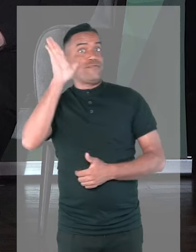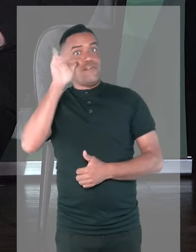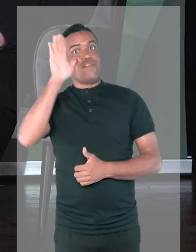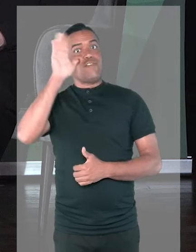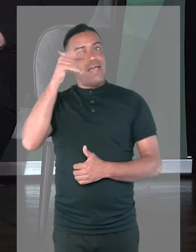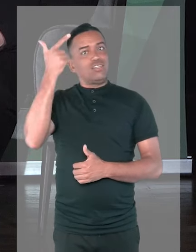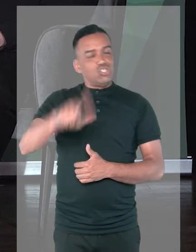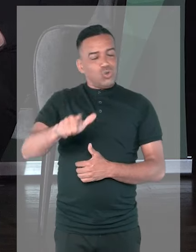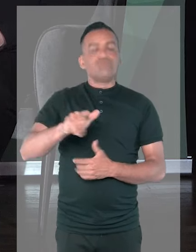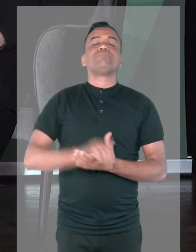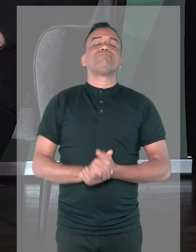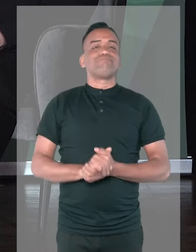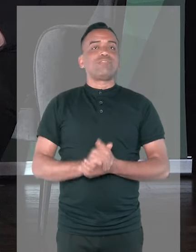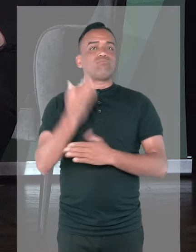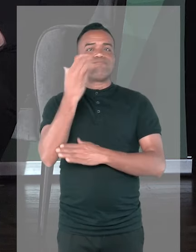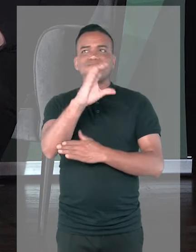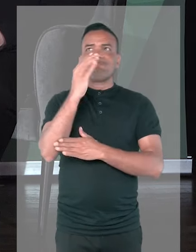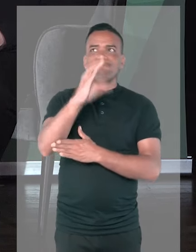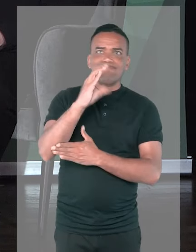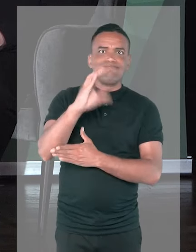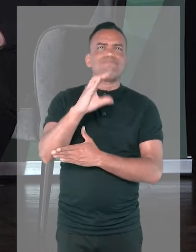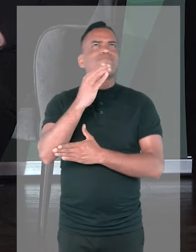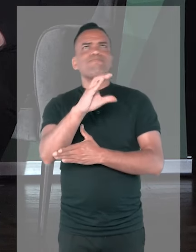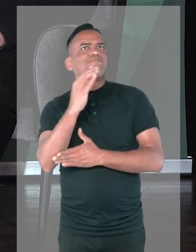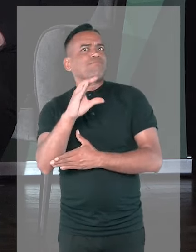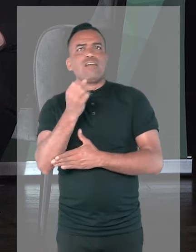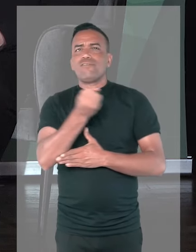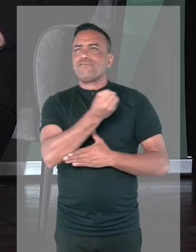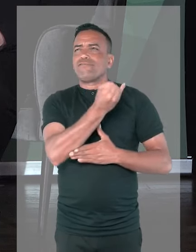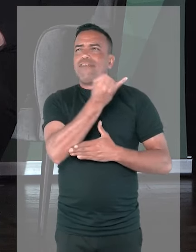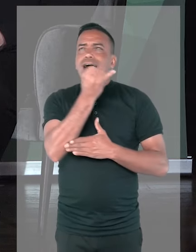e estão ali depositados quase